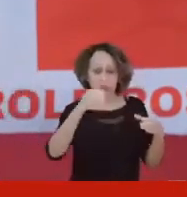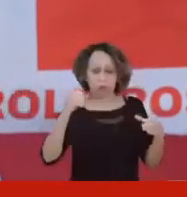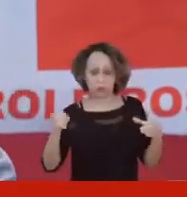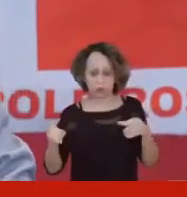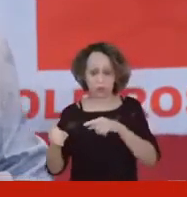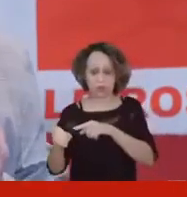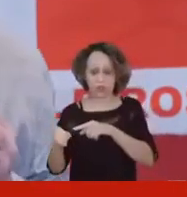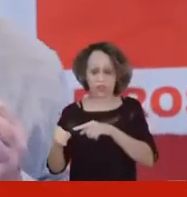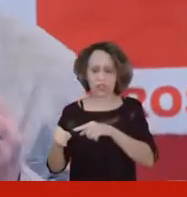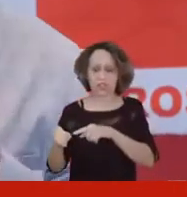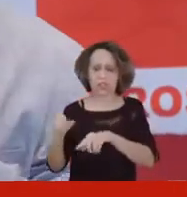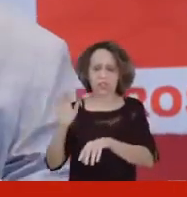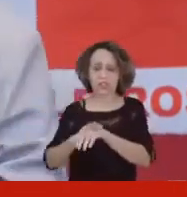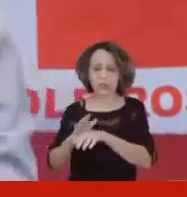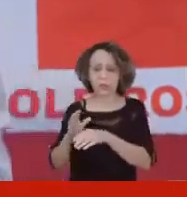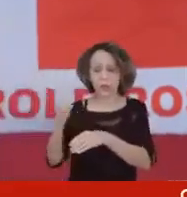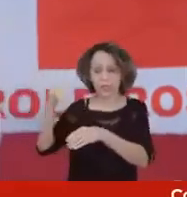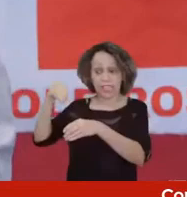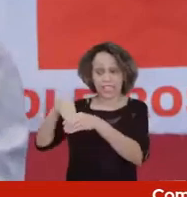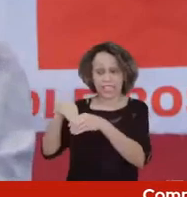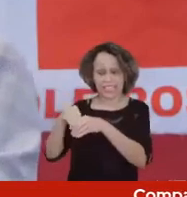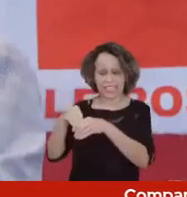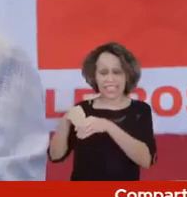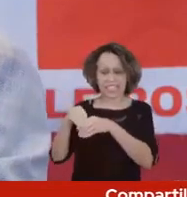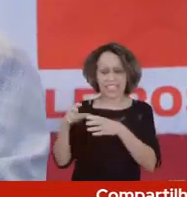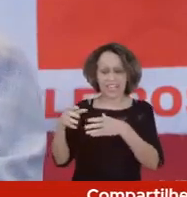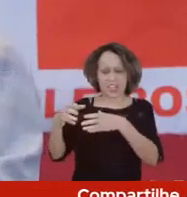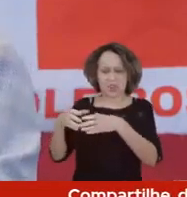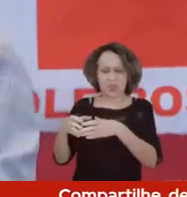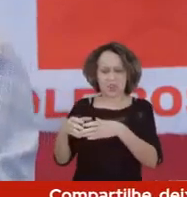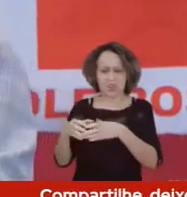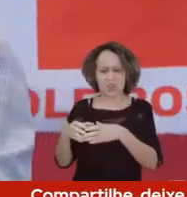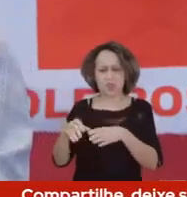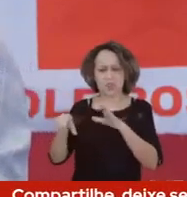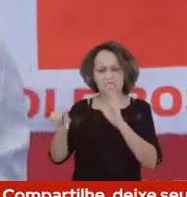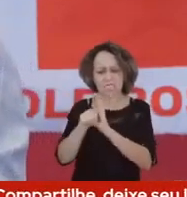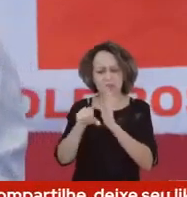da Força-Tarefa da Lava Jato, em Curitiba,